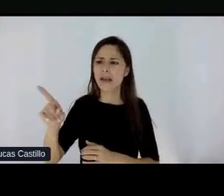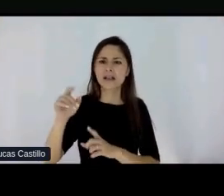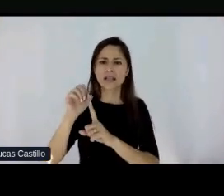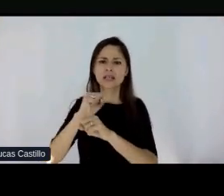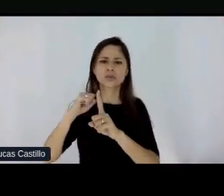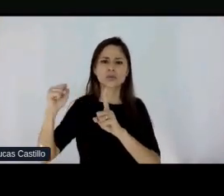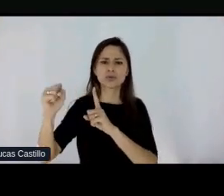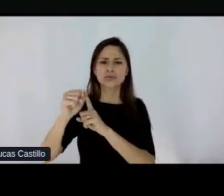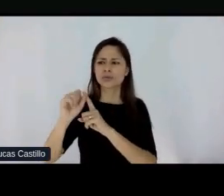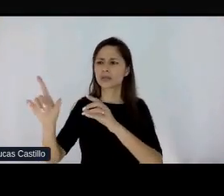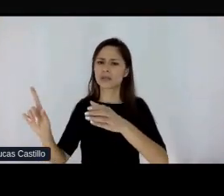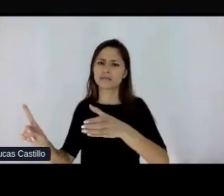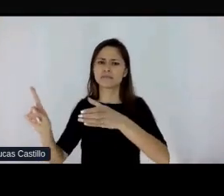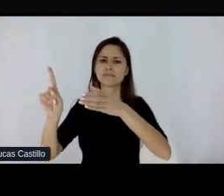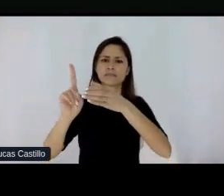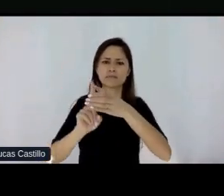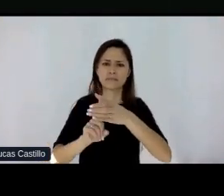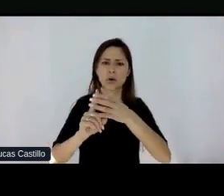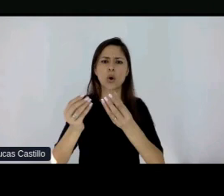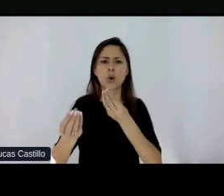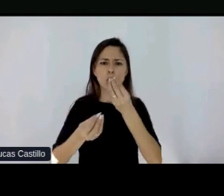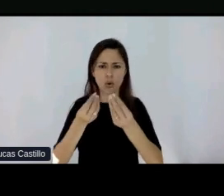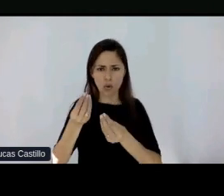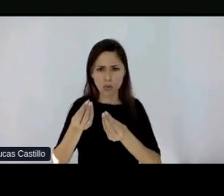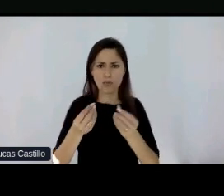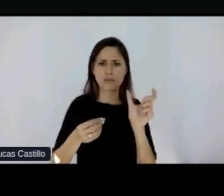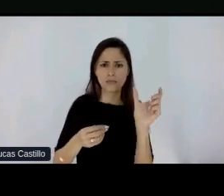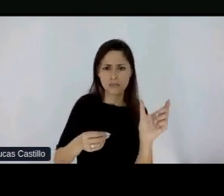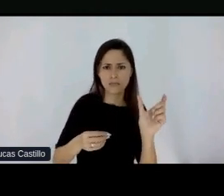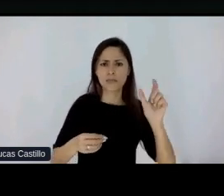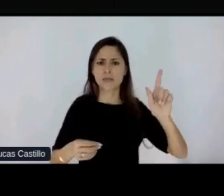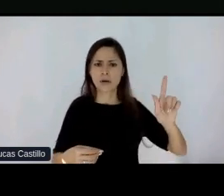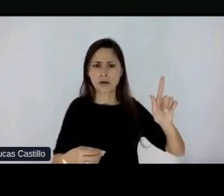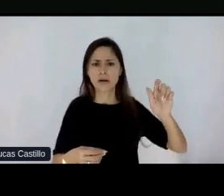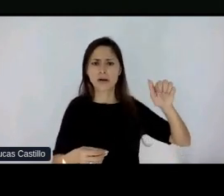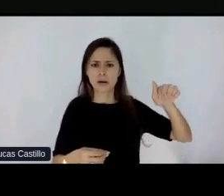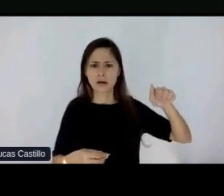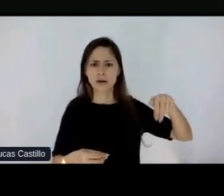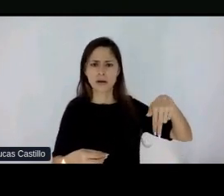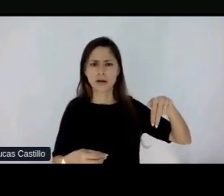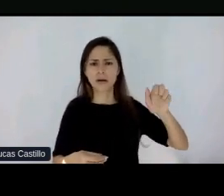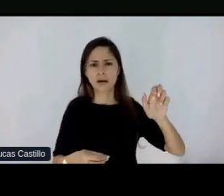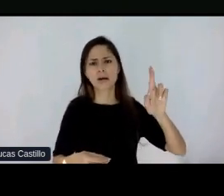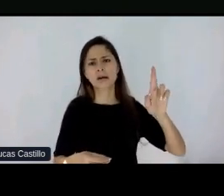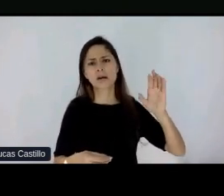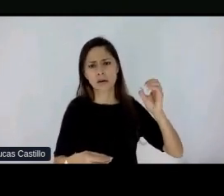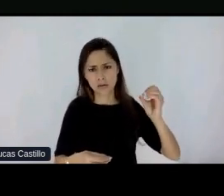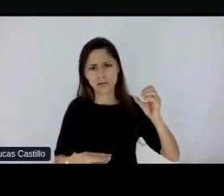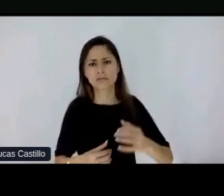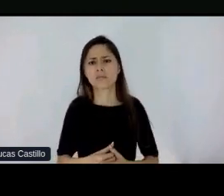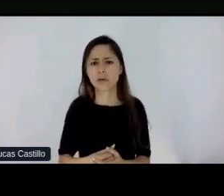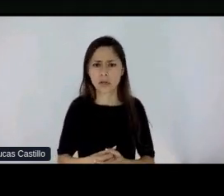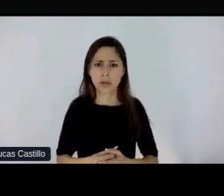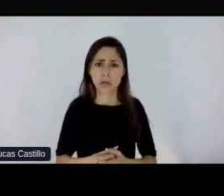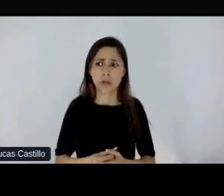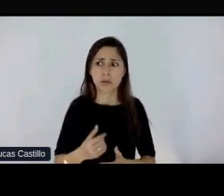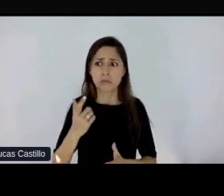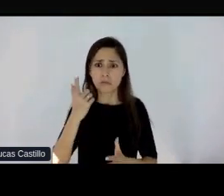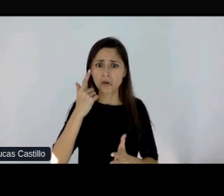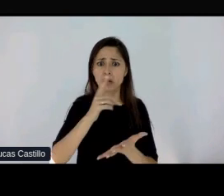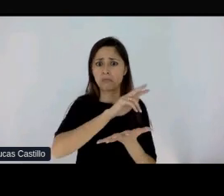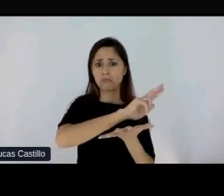sociedade, isso é gênero. Tá? Então, você teria que fazer uma questão de gênero, ver quais são os outros